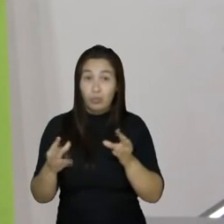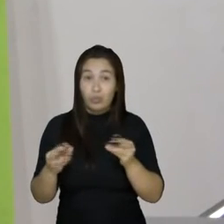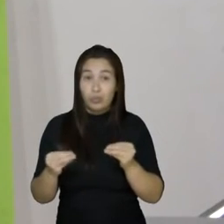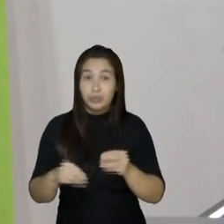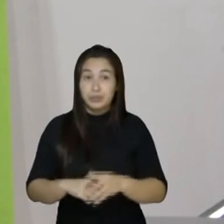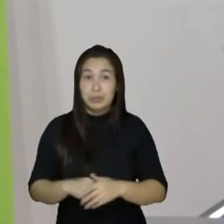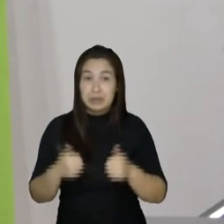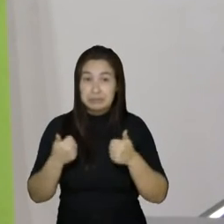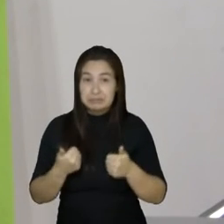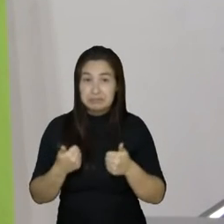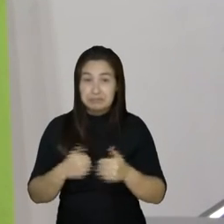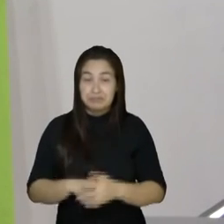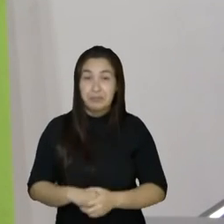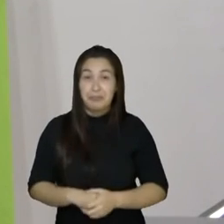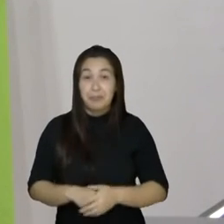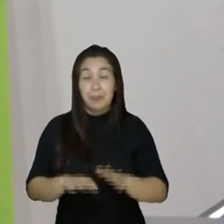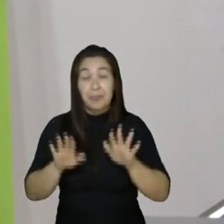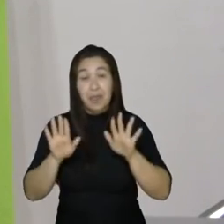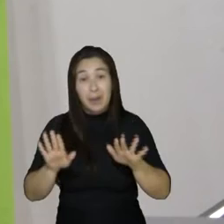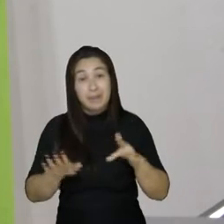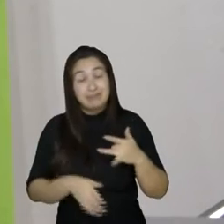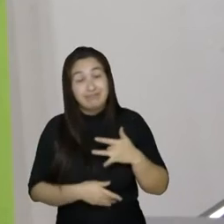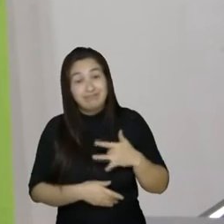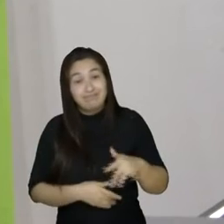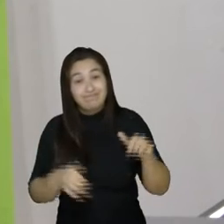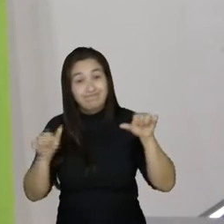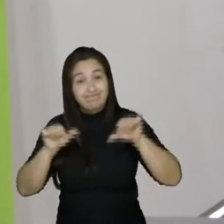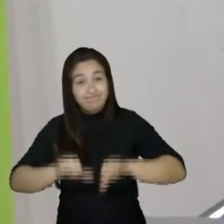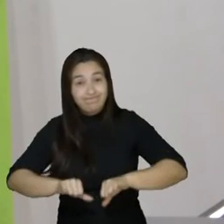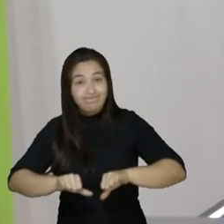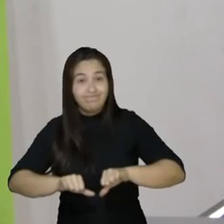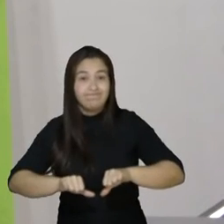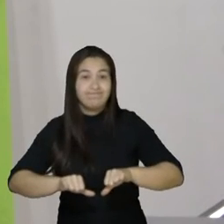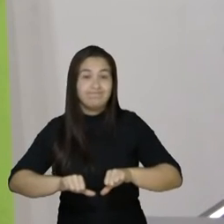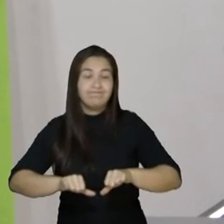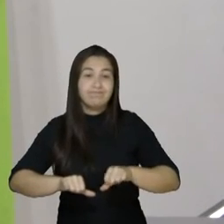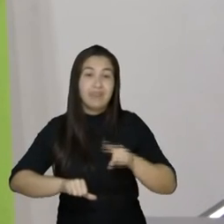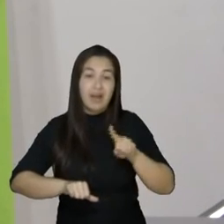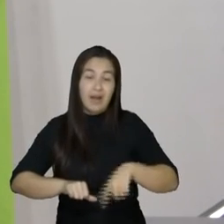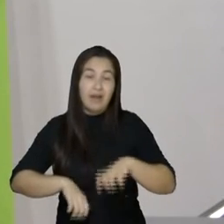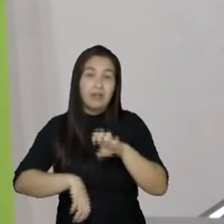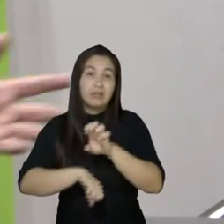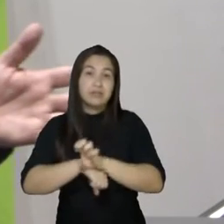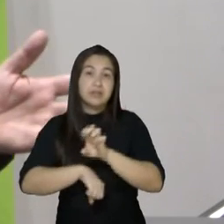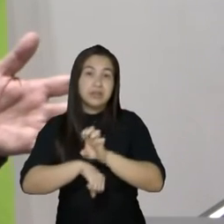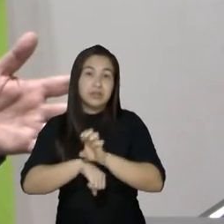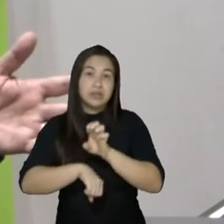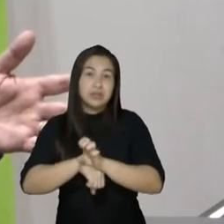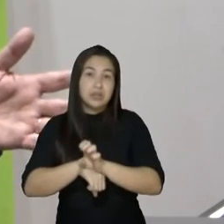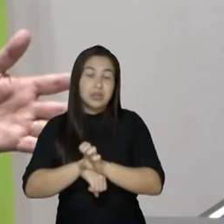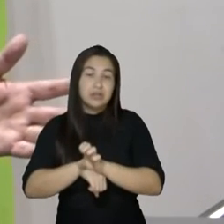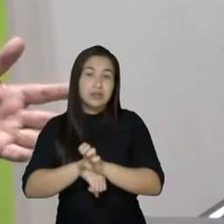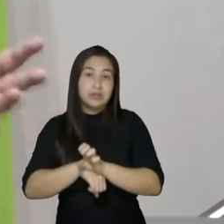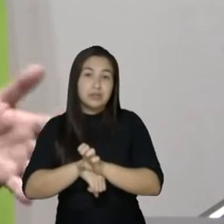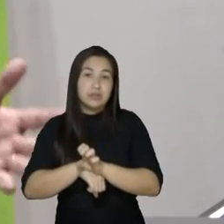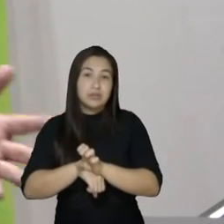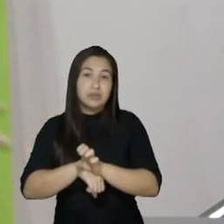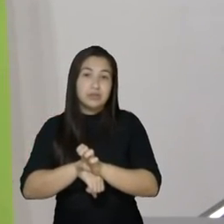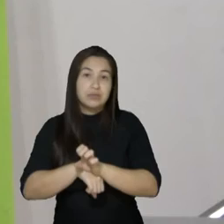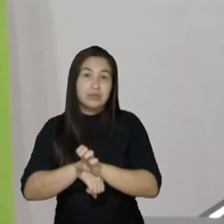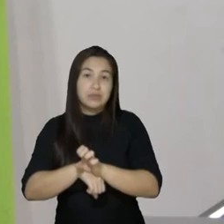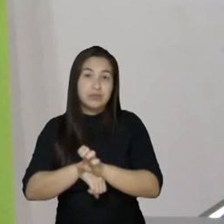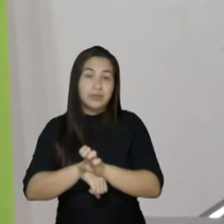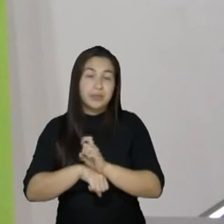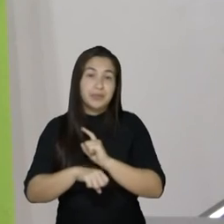que, infelizmente, ainda é um estado que tem,